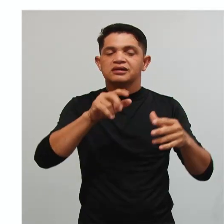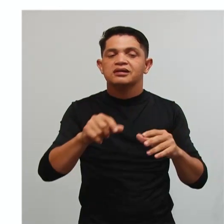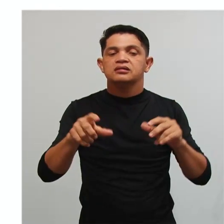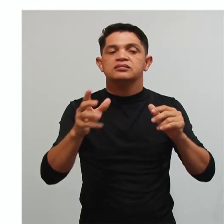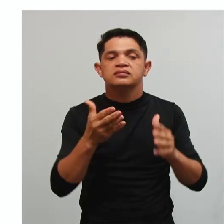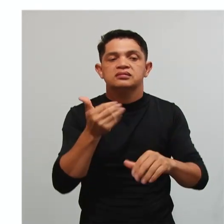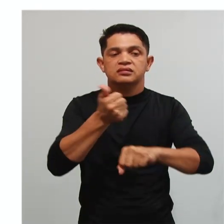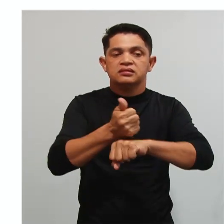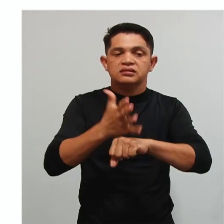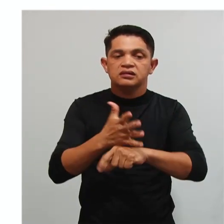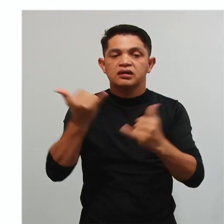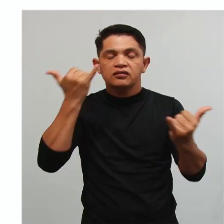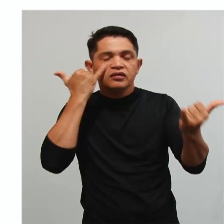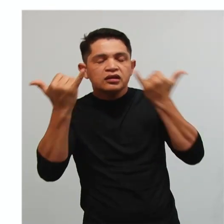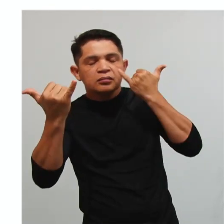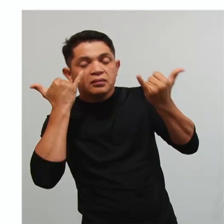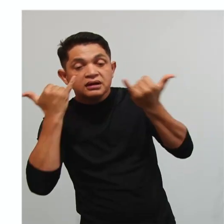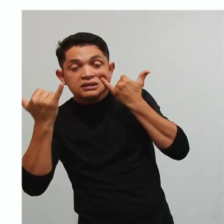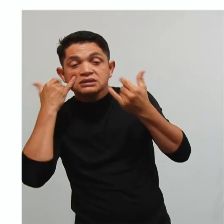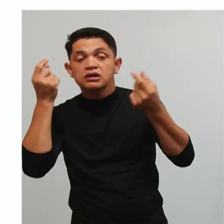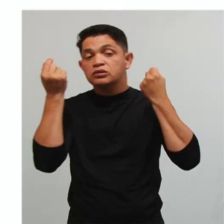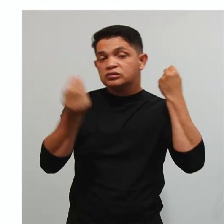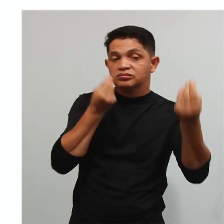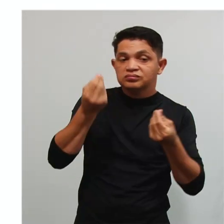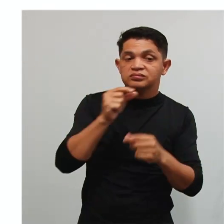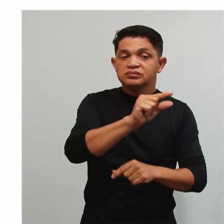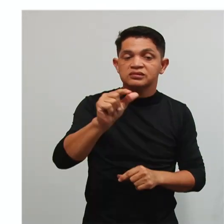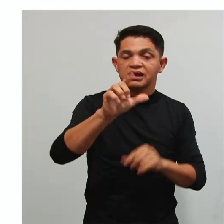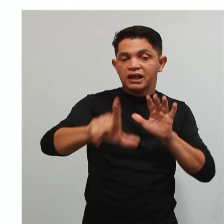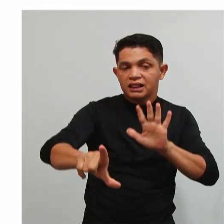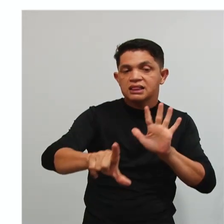à Informação, número